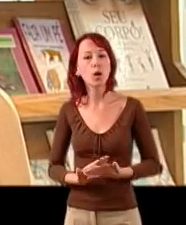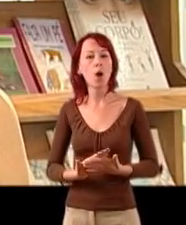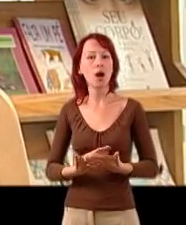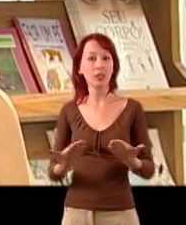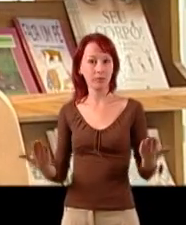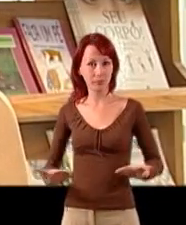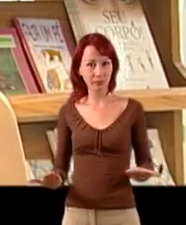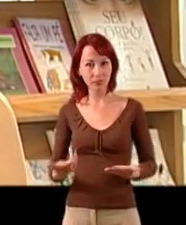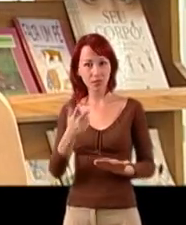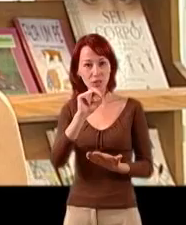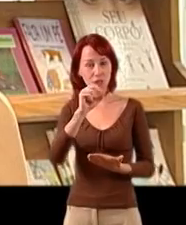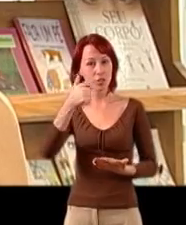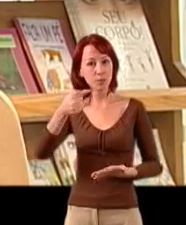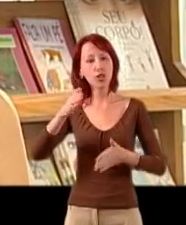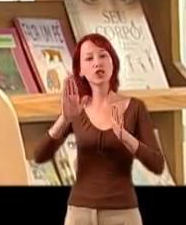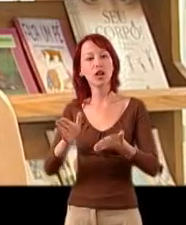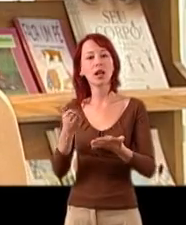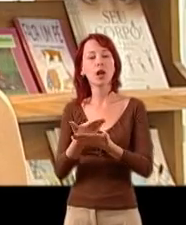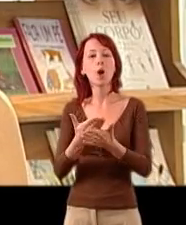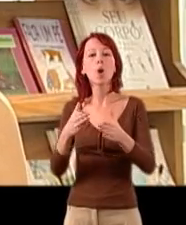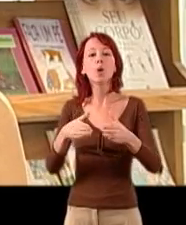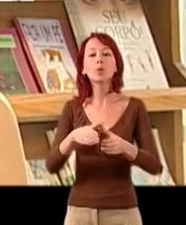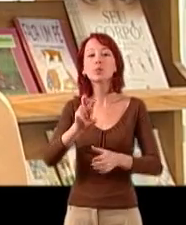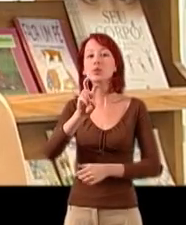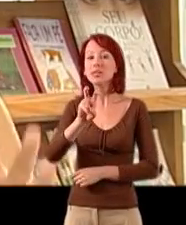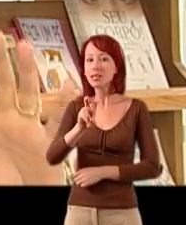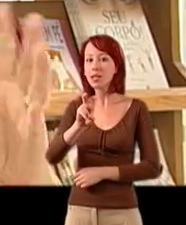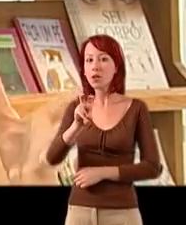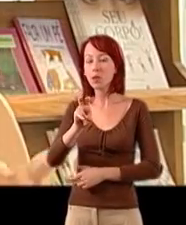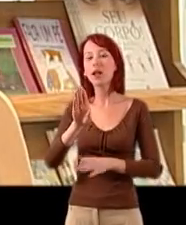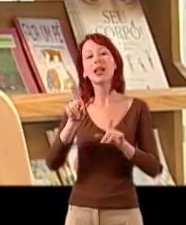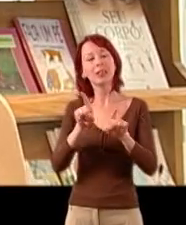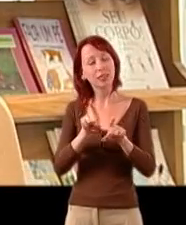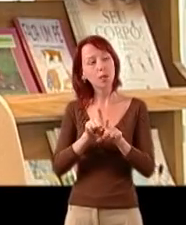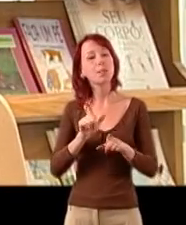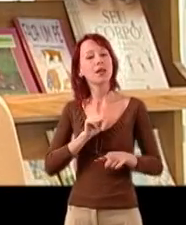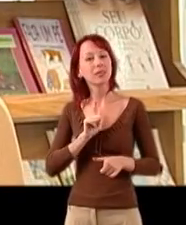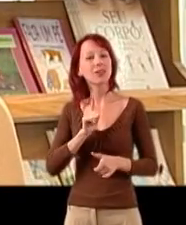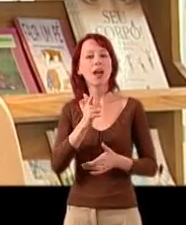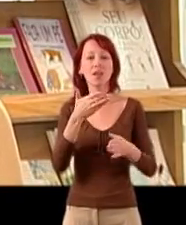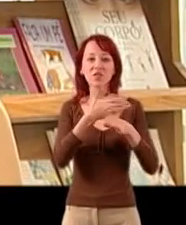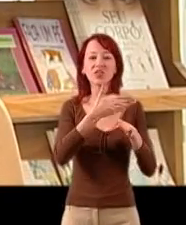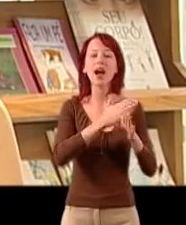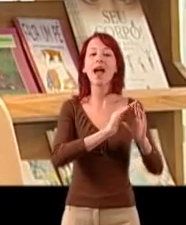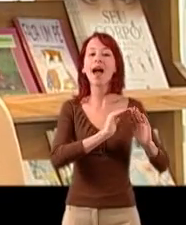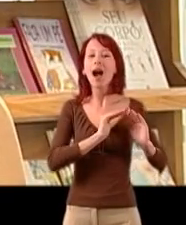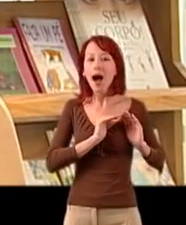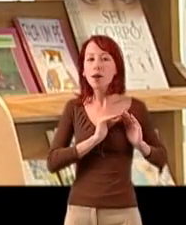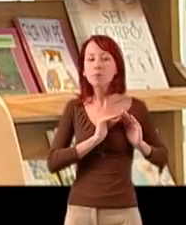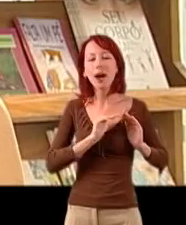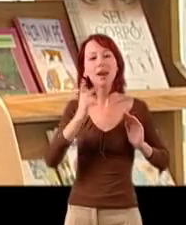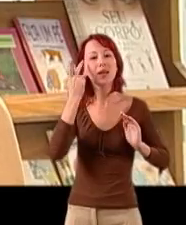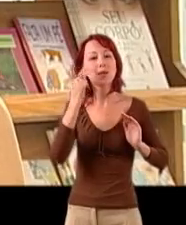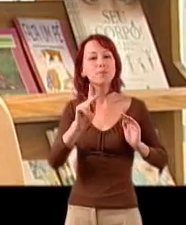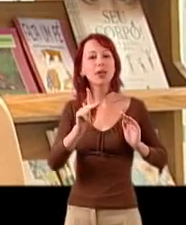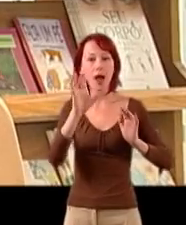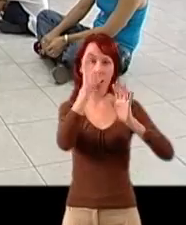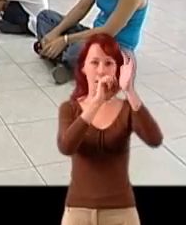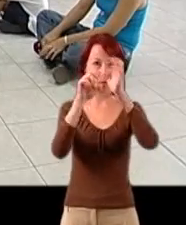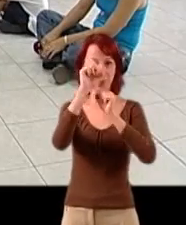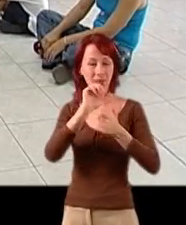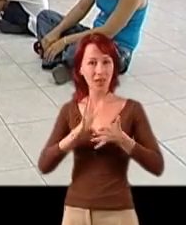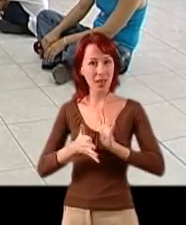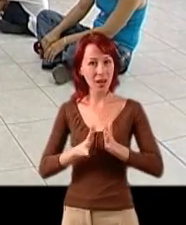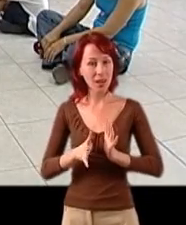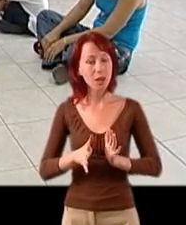está no grupo 5, ele faz acompanhamento também, né, na APAI, para desenvolver a linguagem de